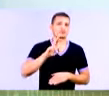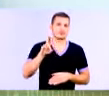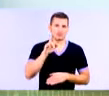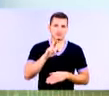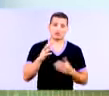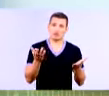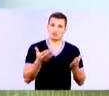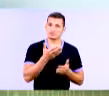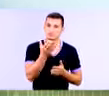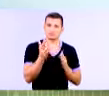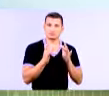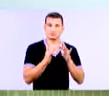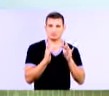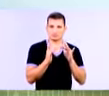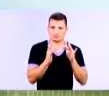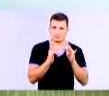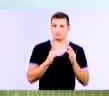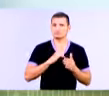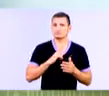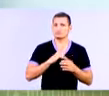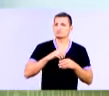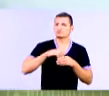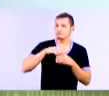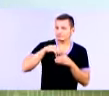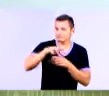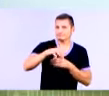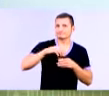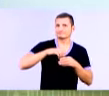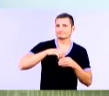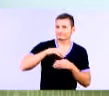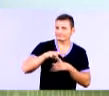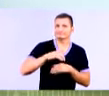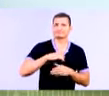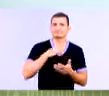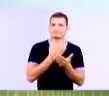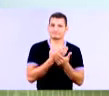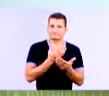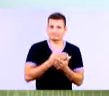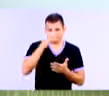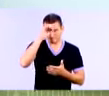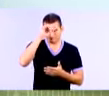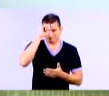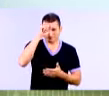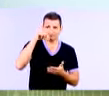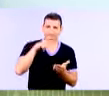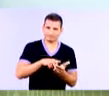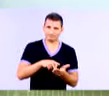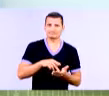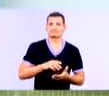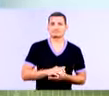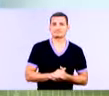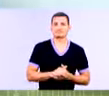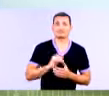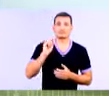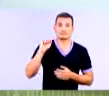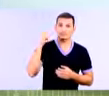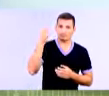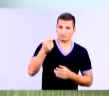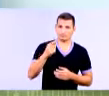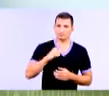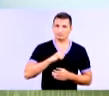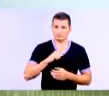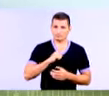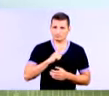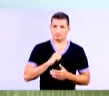agora. A gente preparou bastante conteúdo para vocês, a gente preparou bastante aula para a gente aprender mesmo. E a gente vai ter depois uma externa